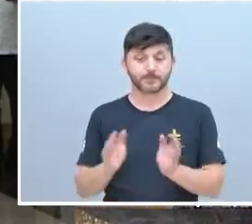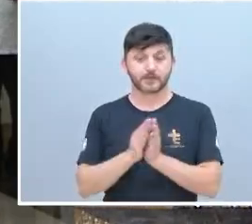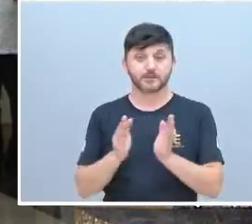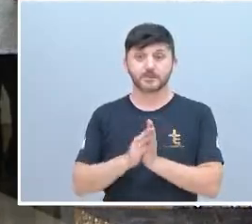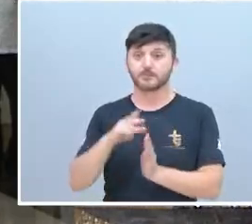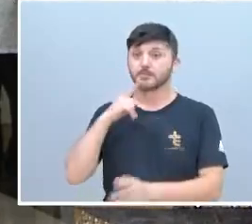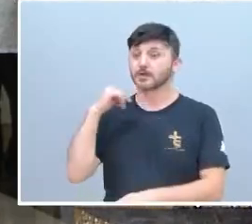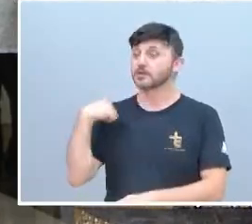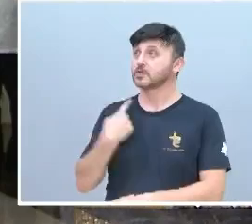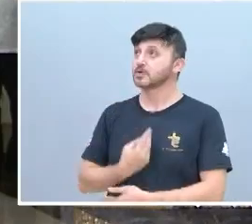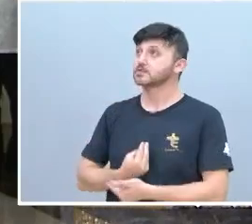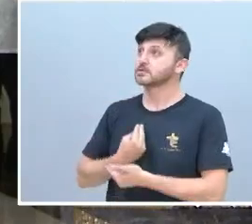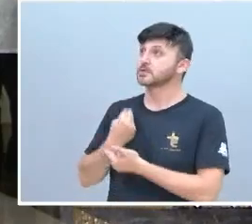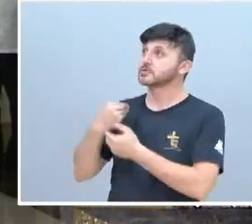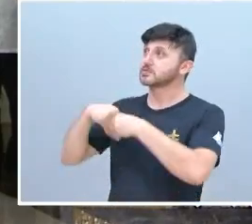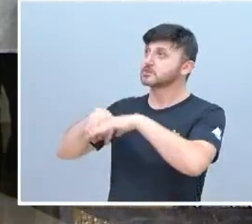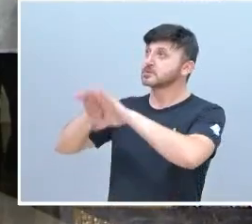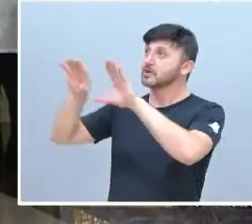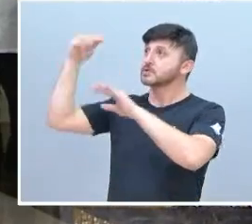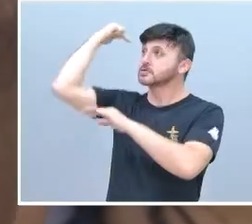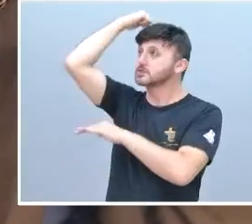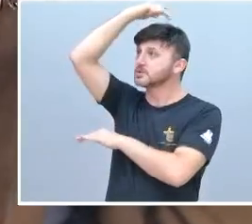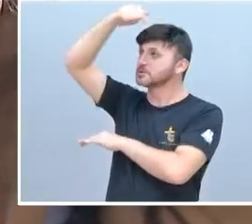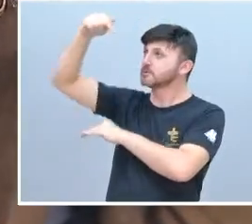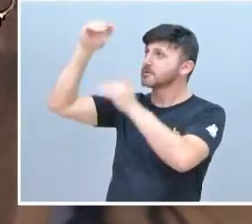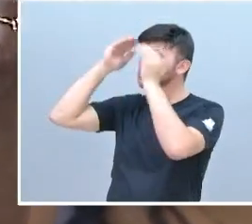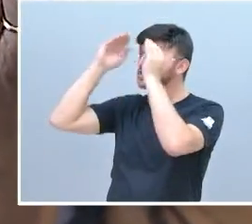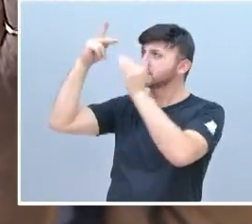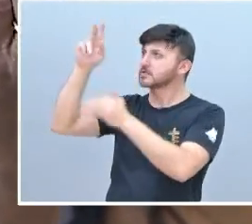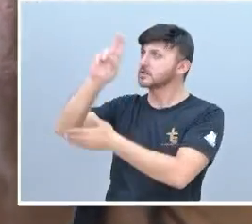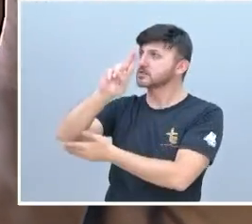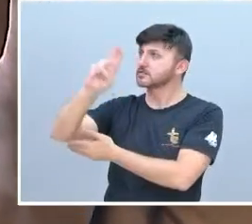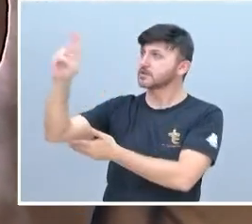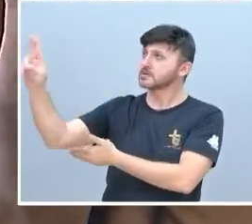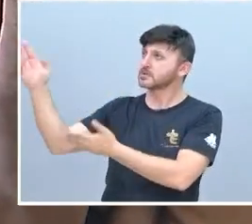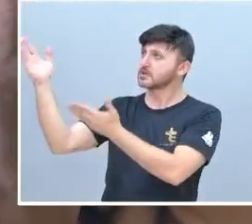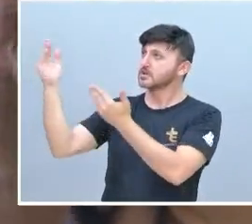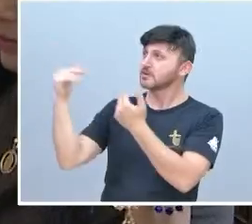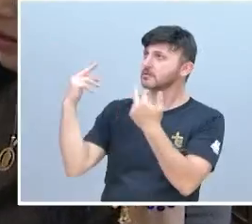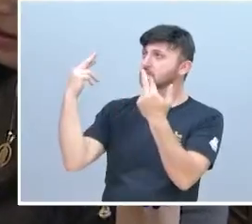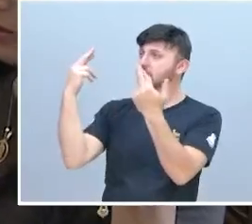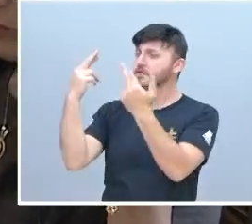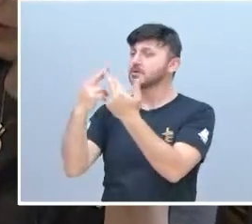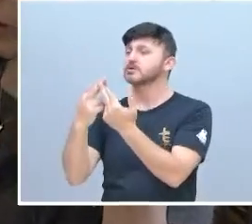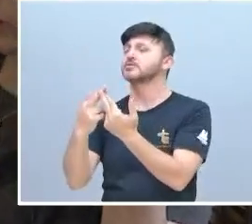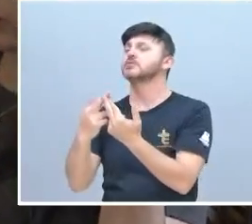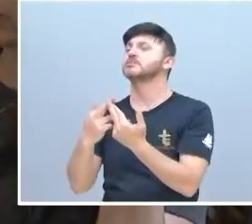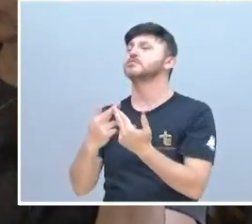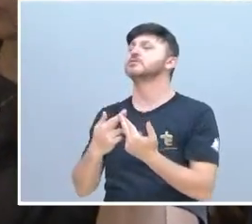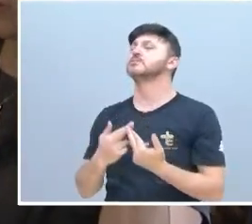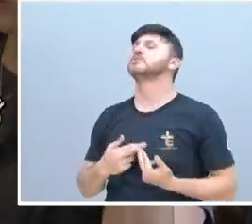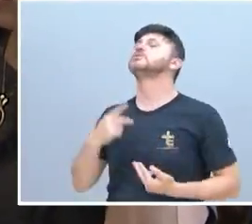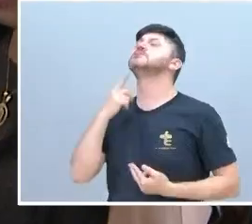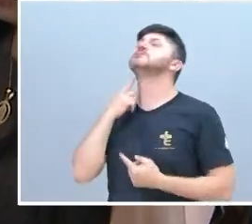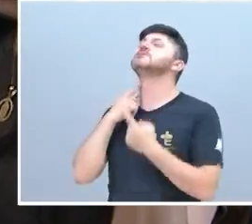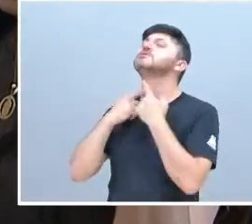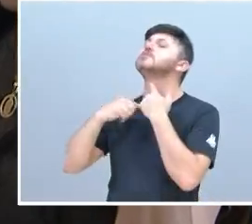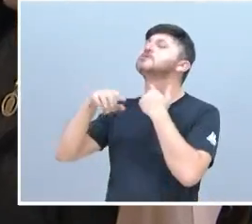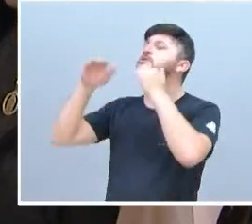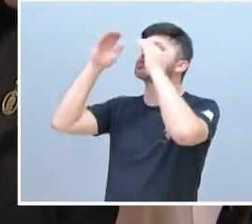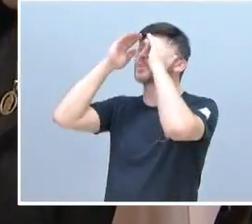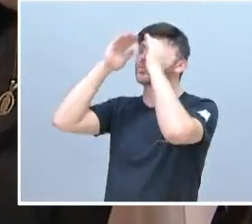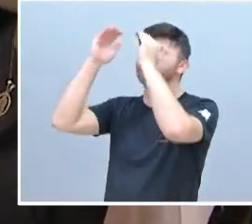Rezemos. Pai nosso, que estais nos céus, santificado seja o vosso nome. Venha a nós o vosso